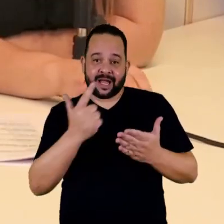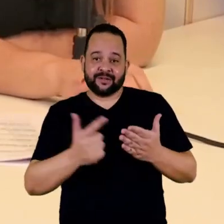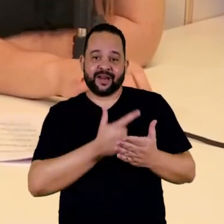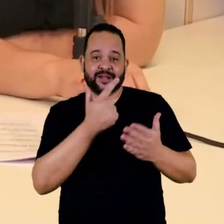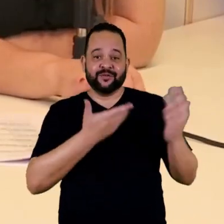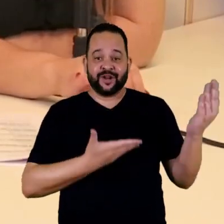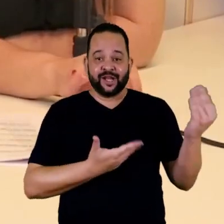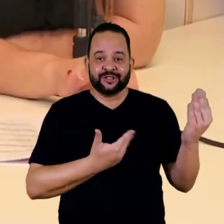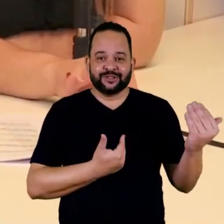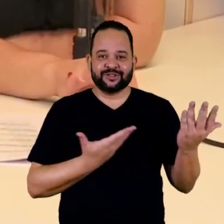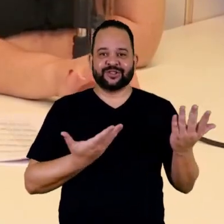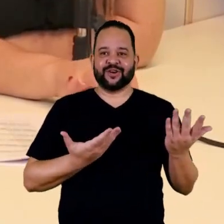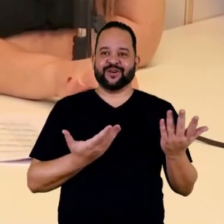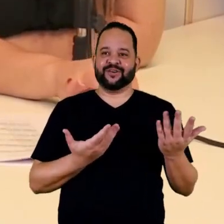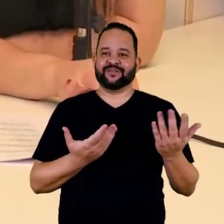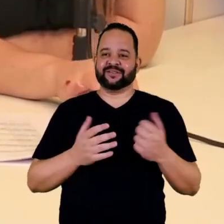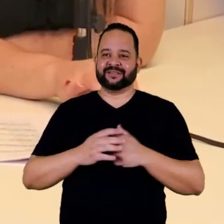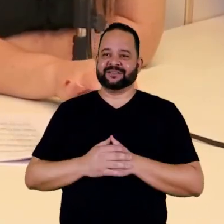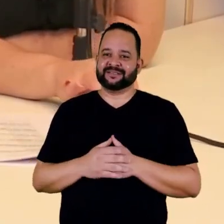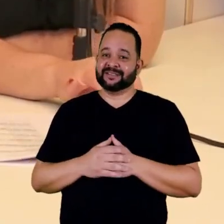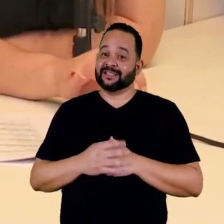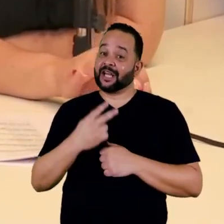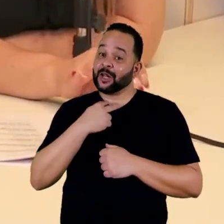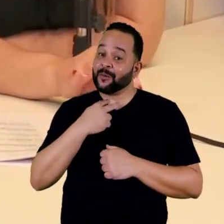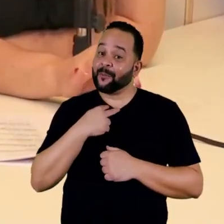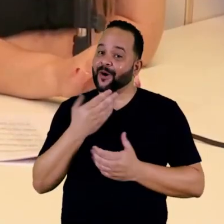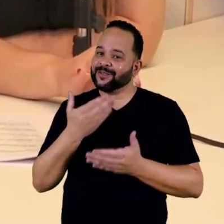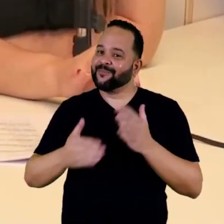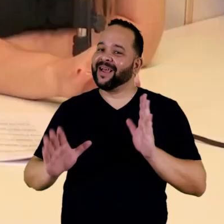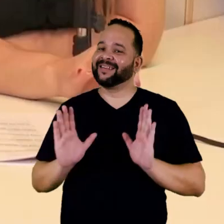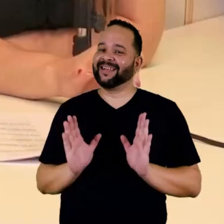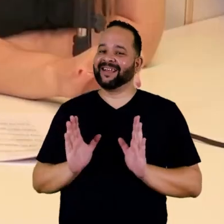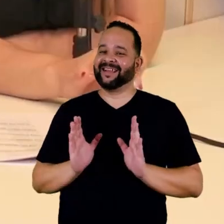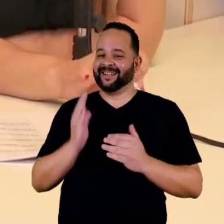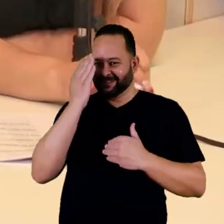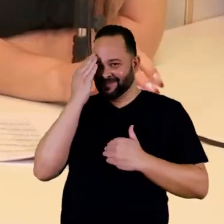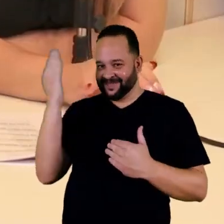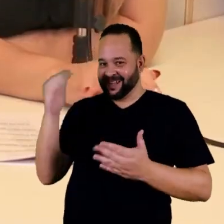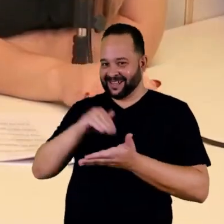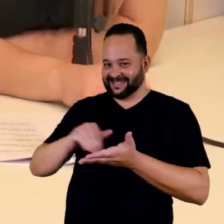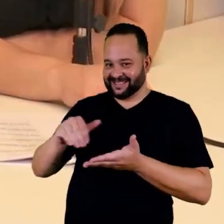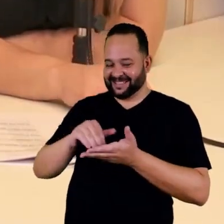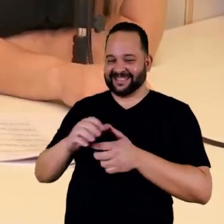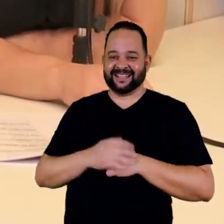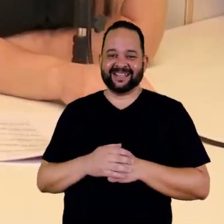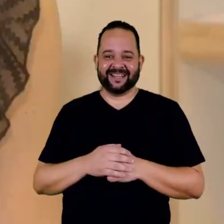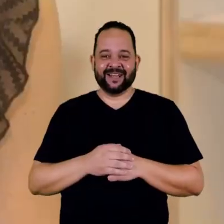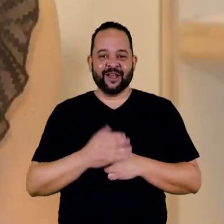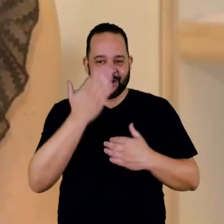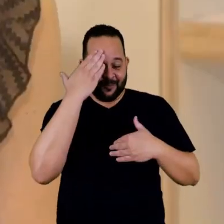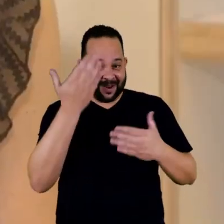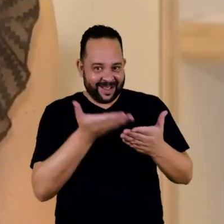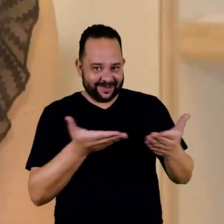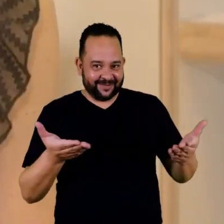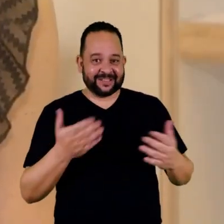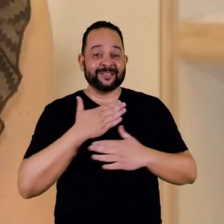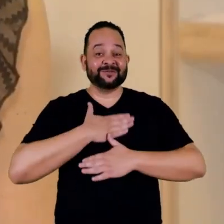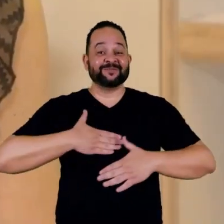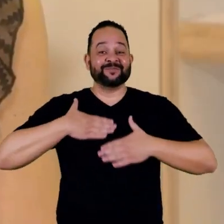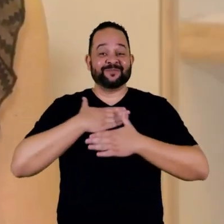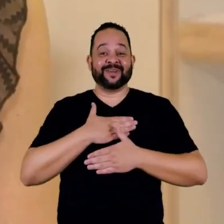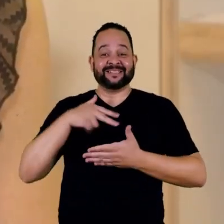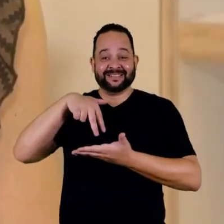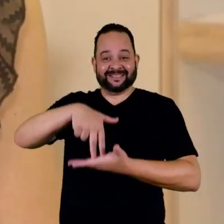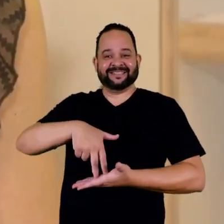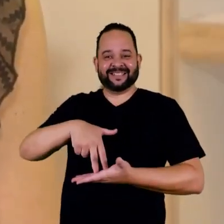em Fanta juvenil imperdível Hein gente muito obrigada então secretário imagina obrigada a vocês e é um